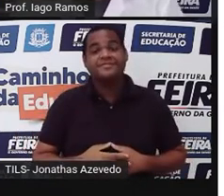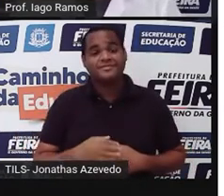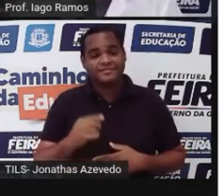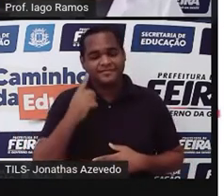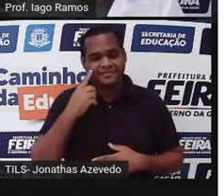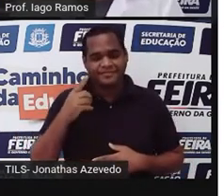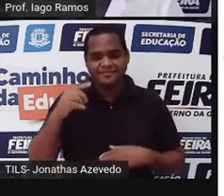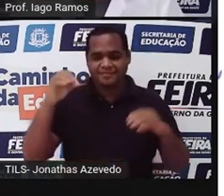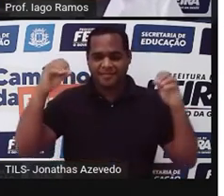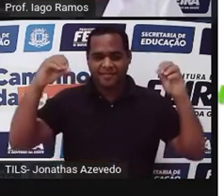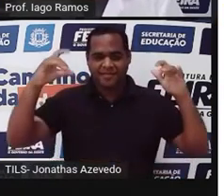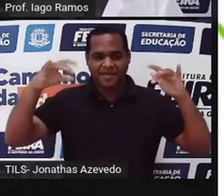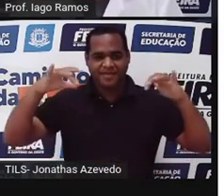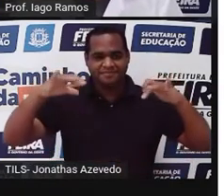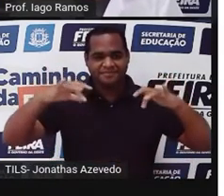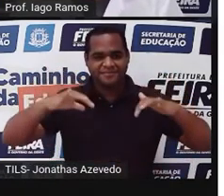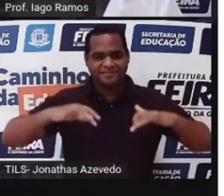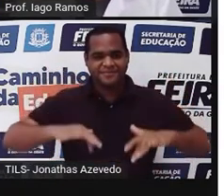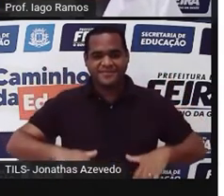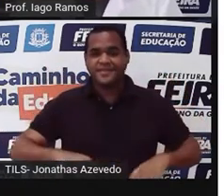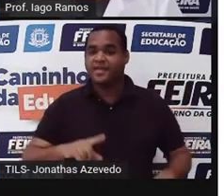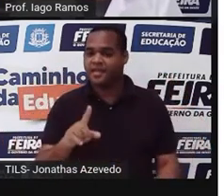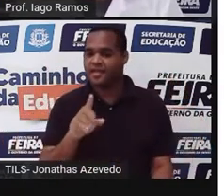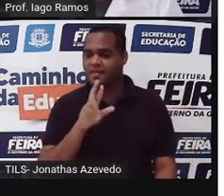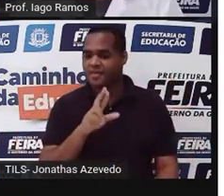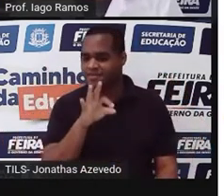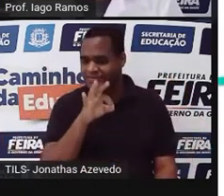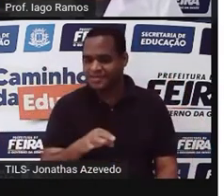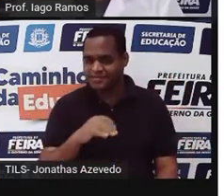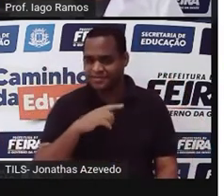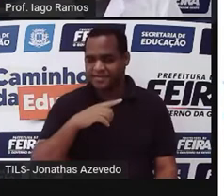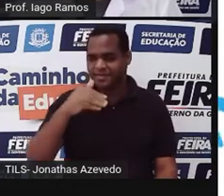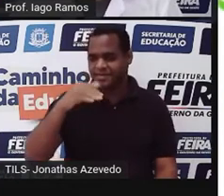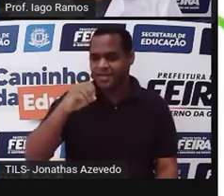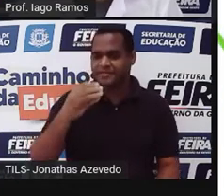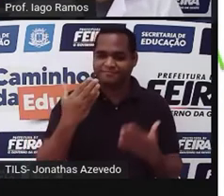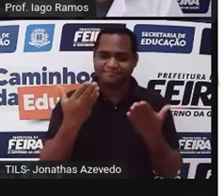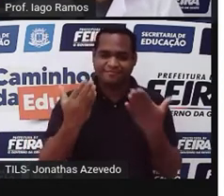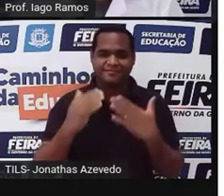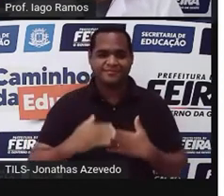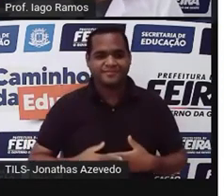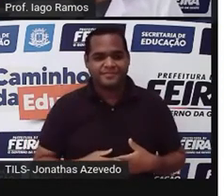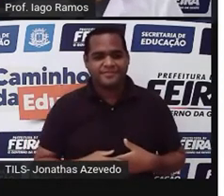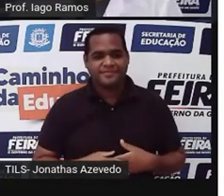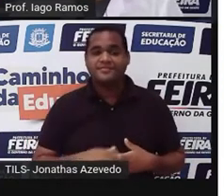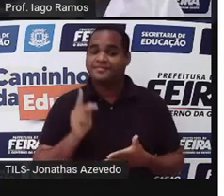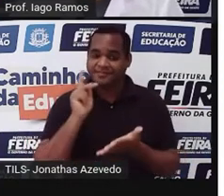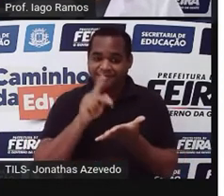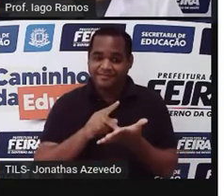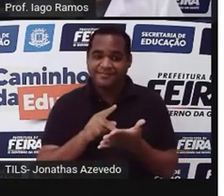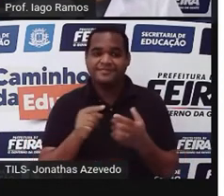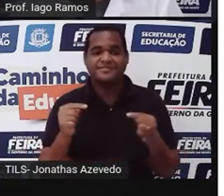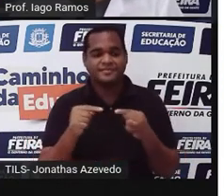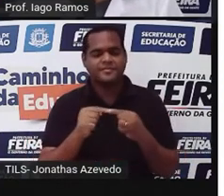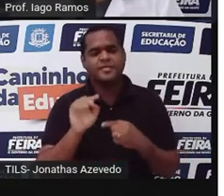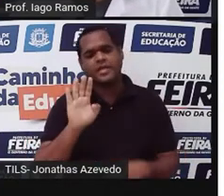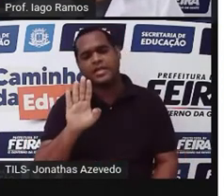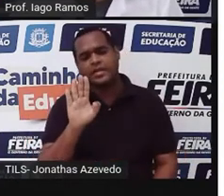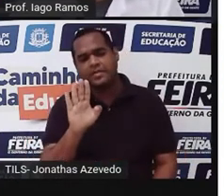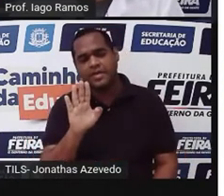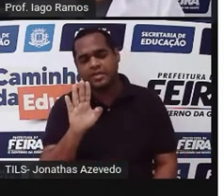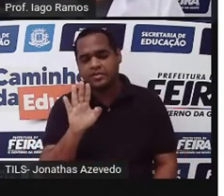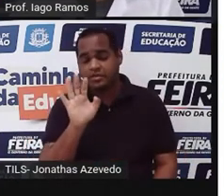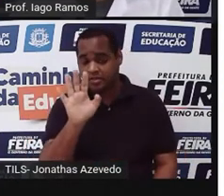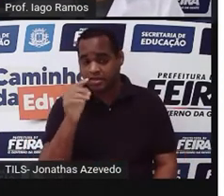confete Zinho Sally pela sua resposta correta nota 10 para ti é verdadeiro Tá mas